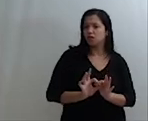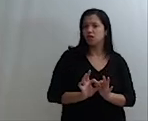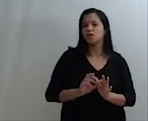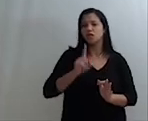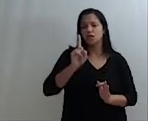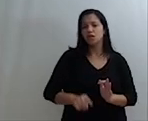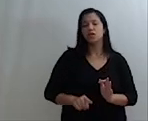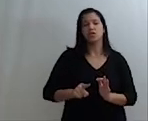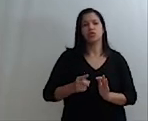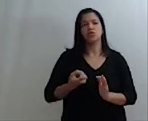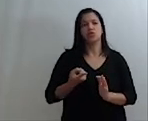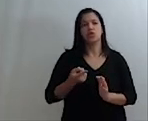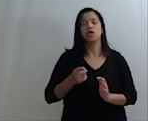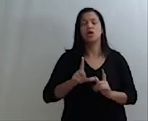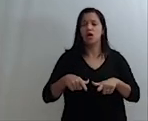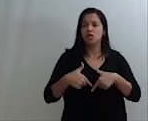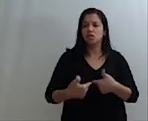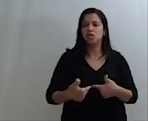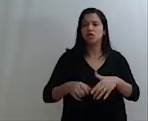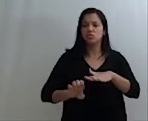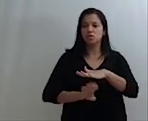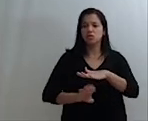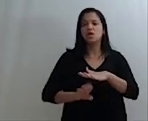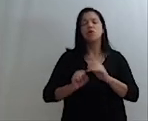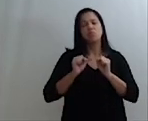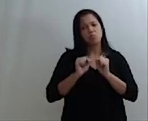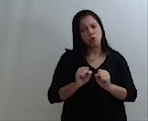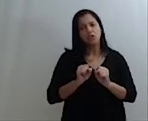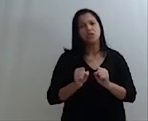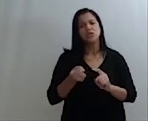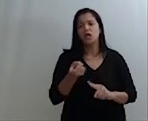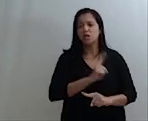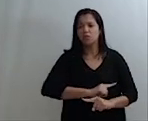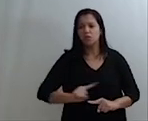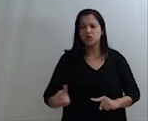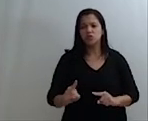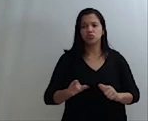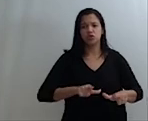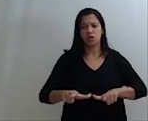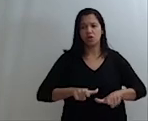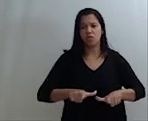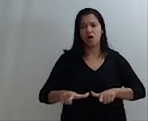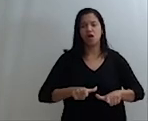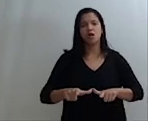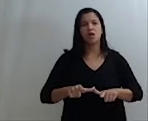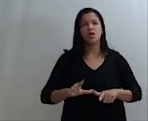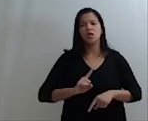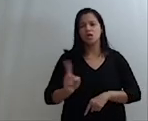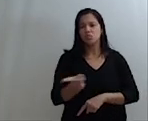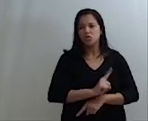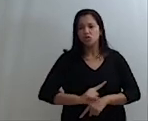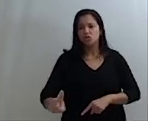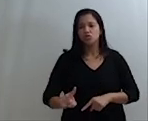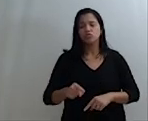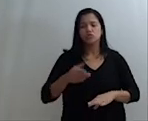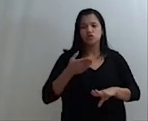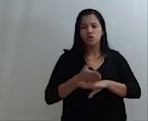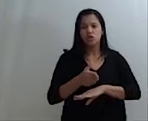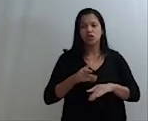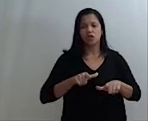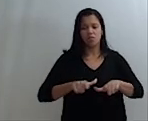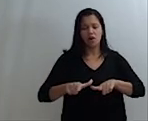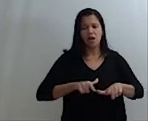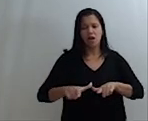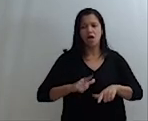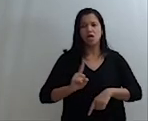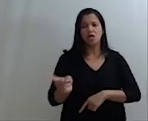Empresarial ele pode ser impedido de exercê-la ele pode ser impedido de frequentar a empresa pode ser impedido de